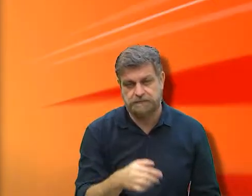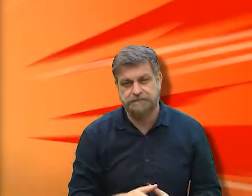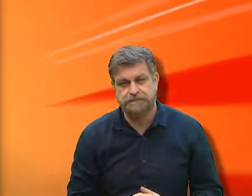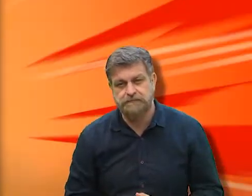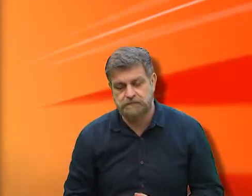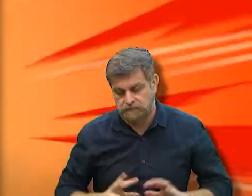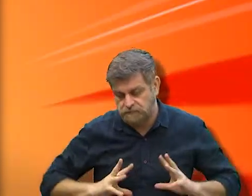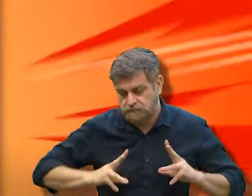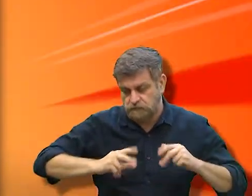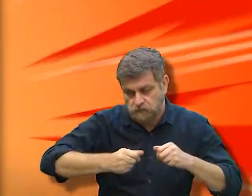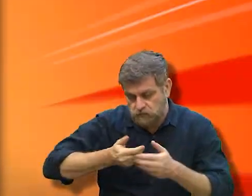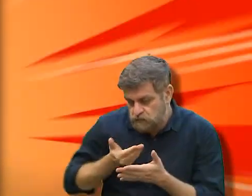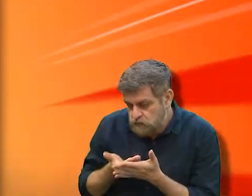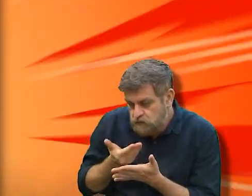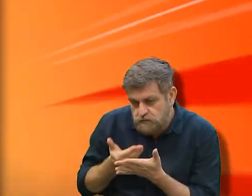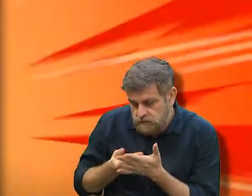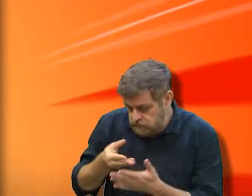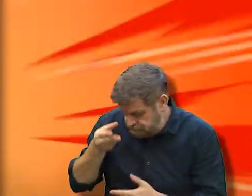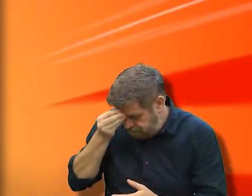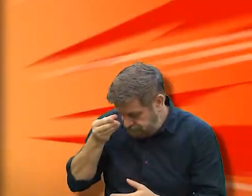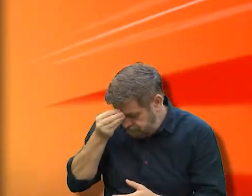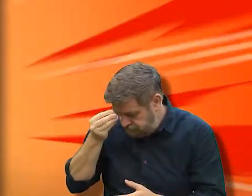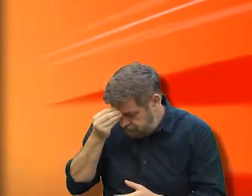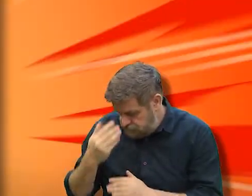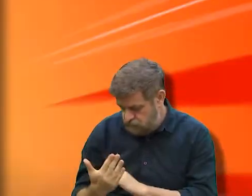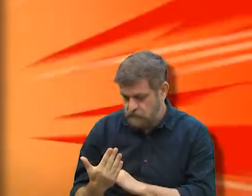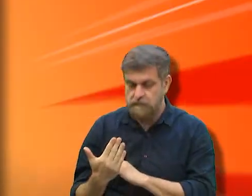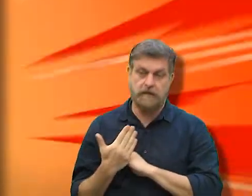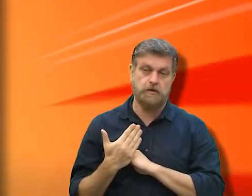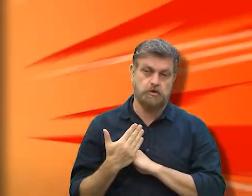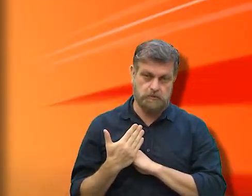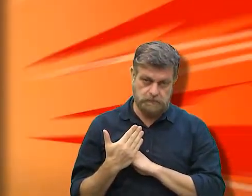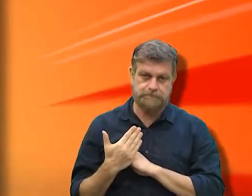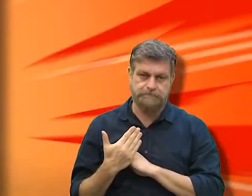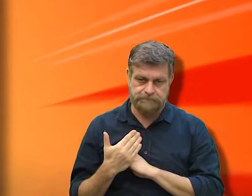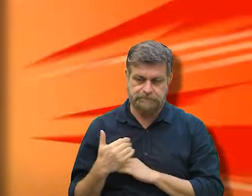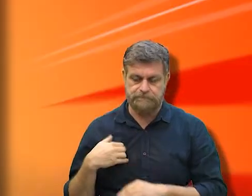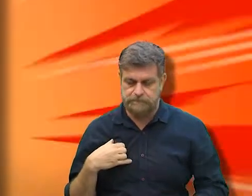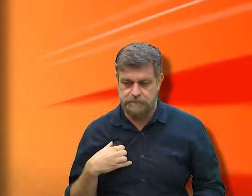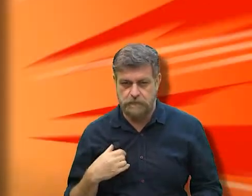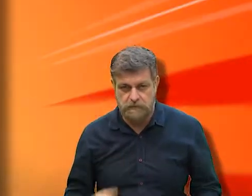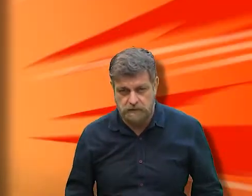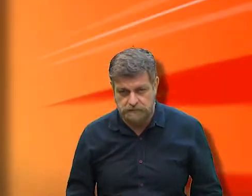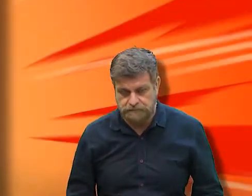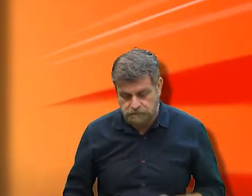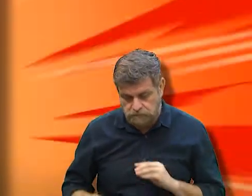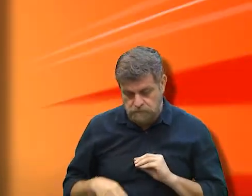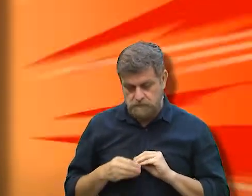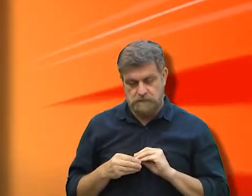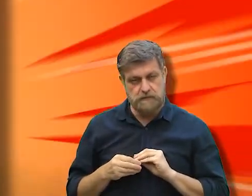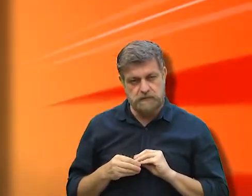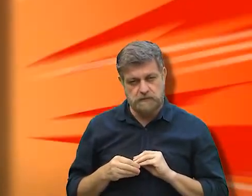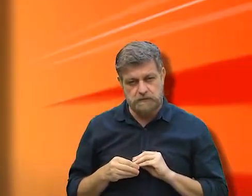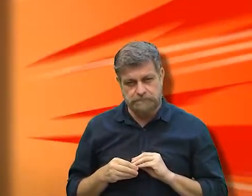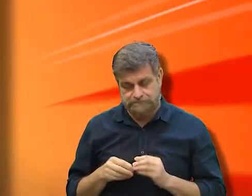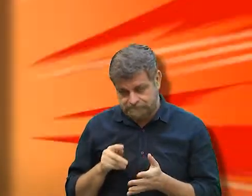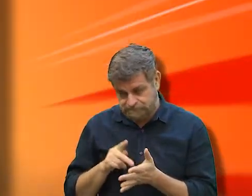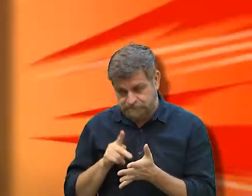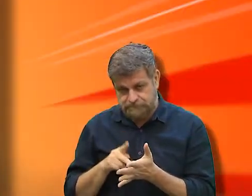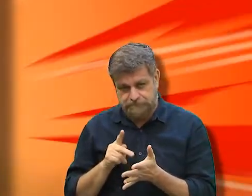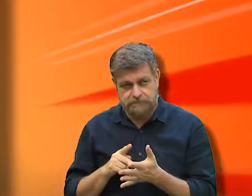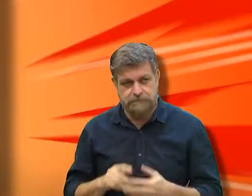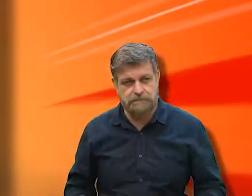de programação, e aí você usa lógica para tudo. E isso ajuda muito também. Porque, né, a história tem que ter